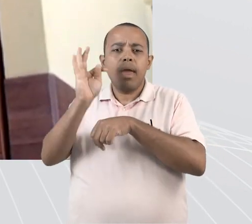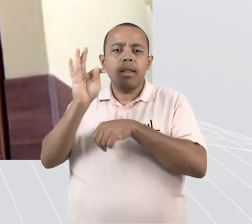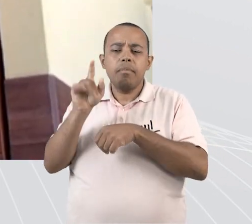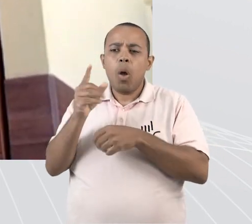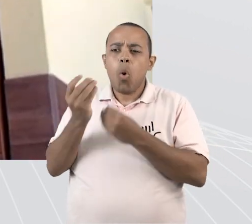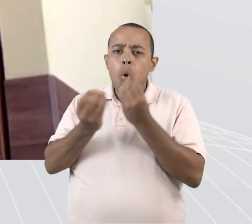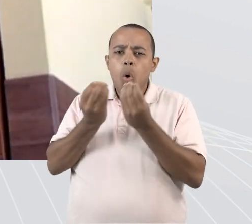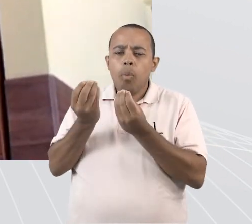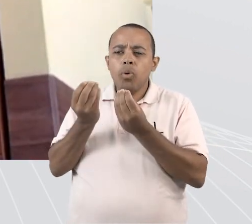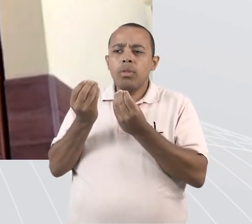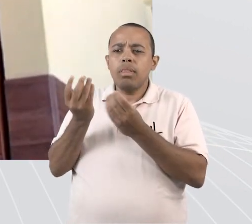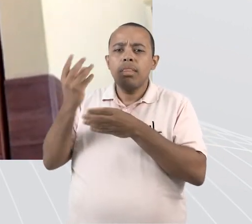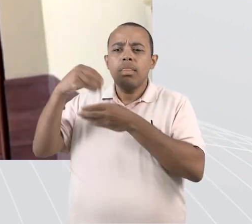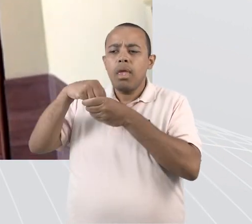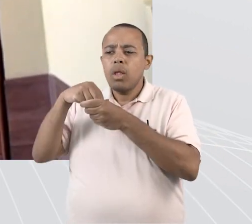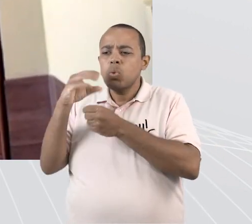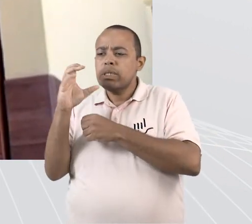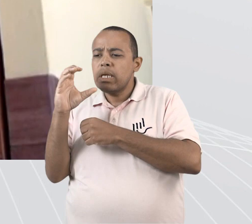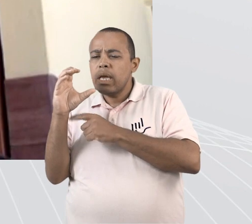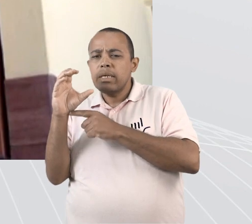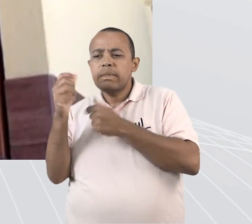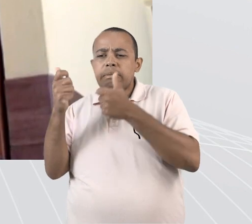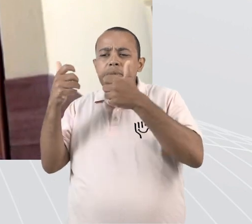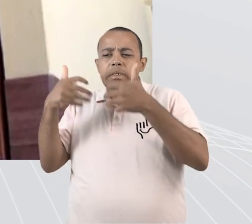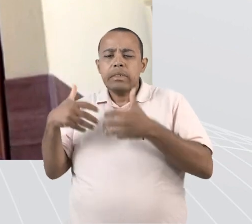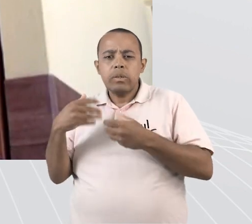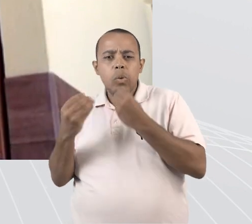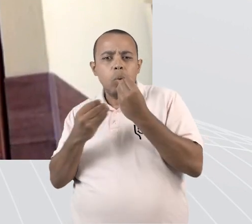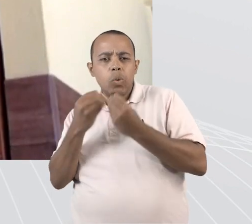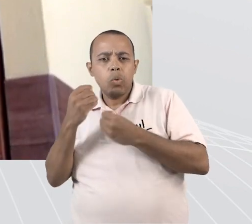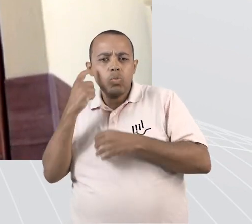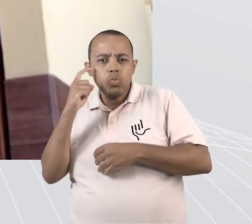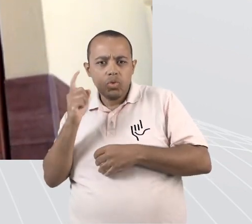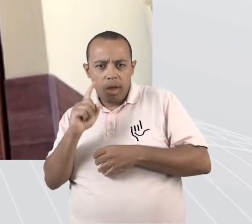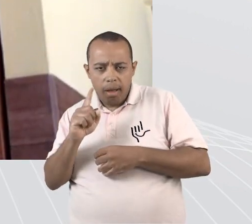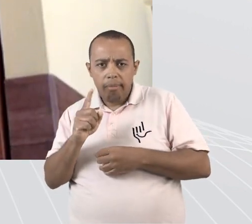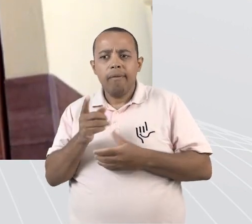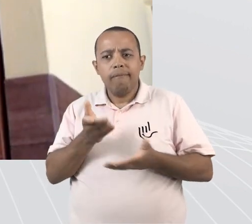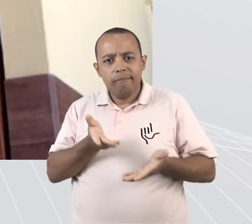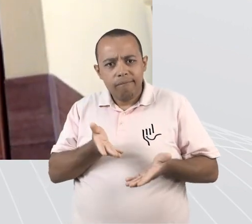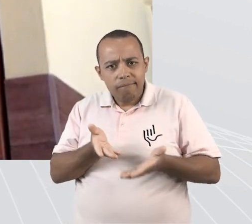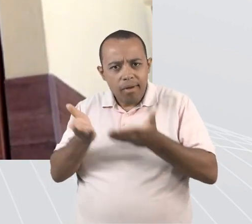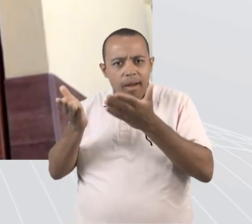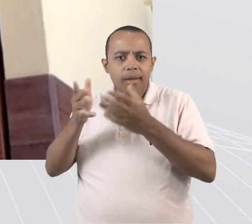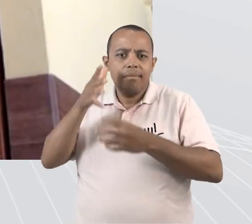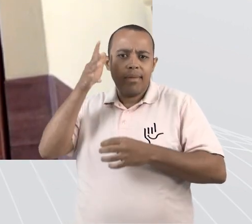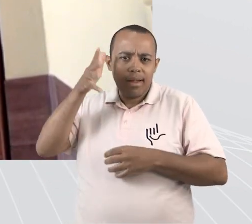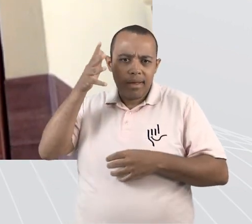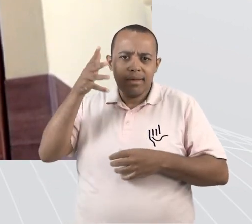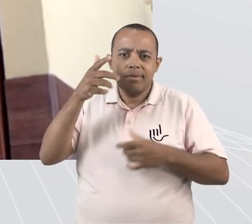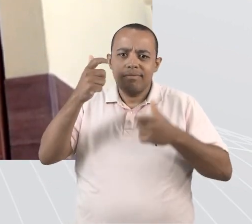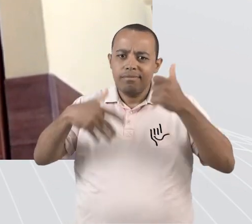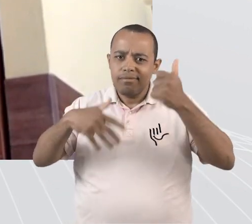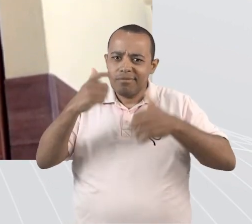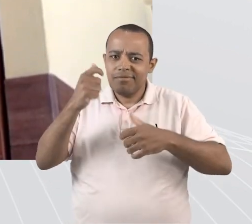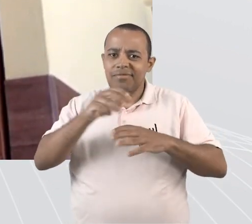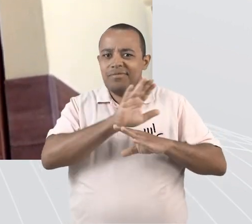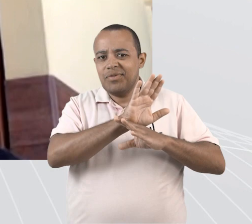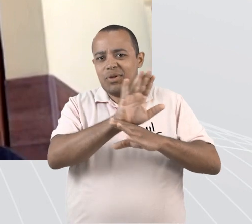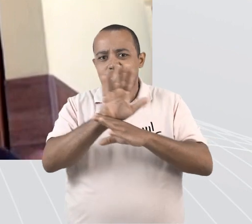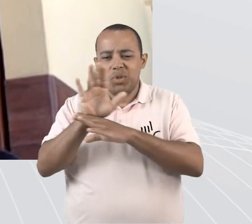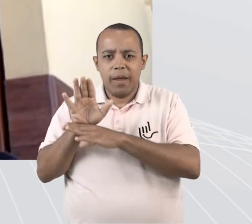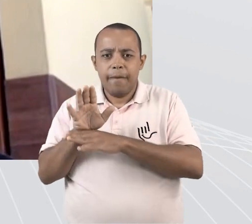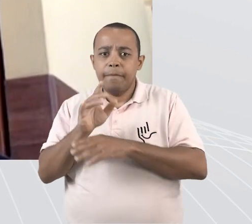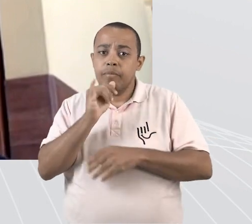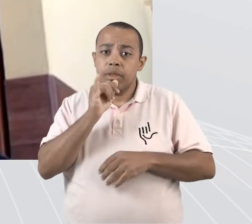mas eles não aprendem a ciência, a explicação científica por trás daquilo que eles estão fazendo. Né? Quando